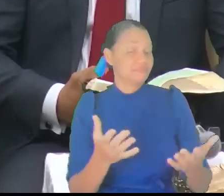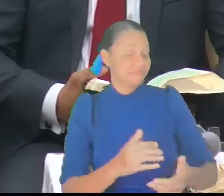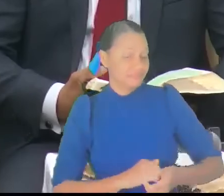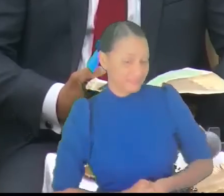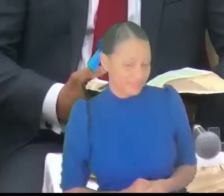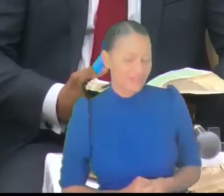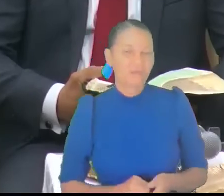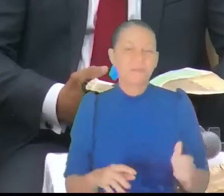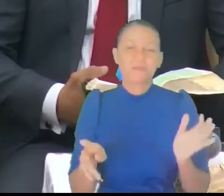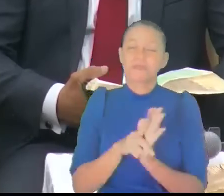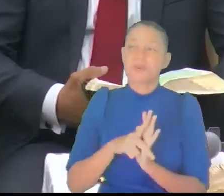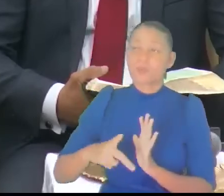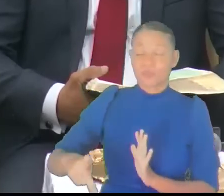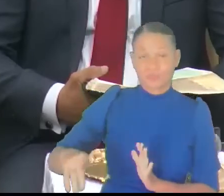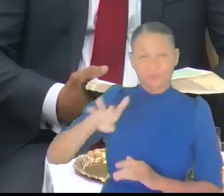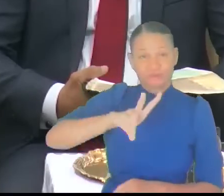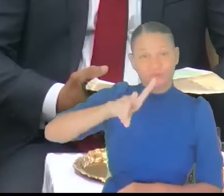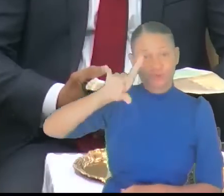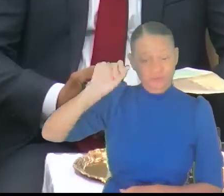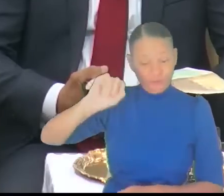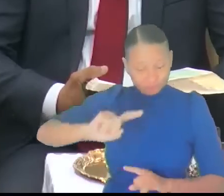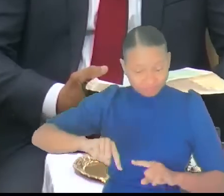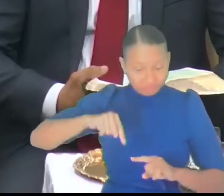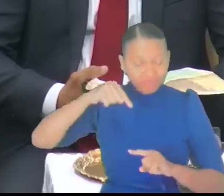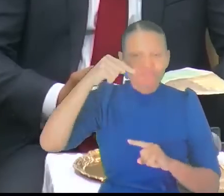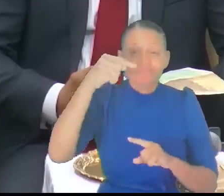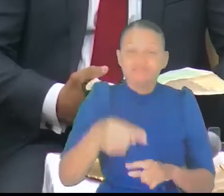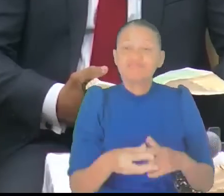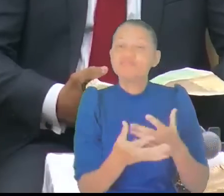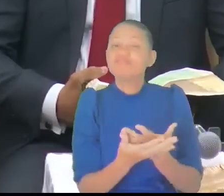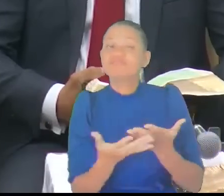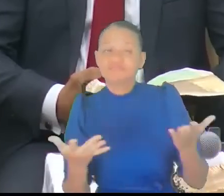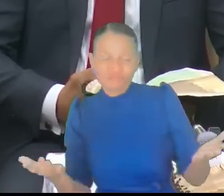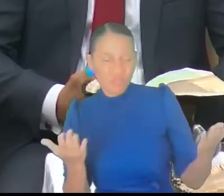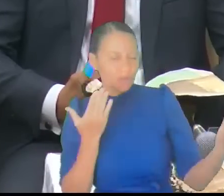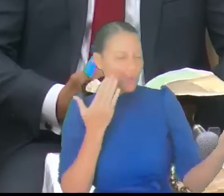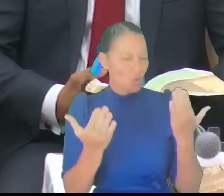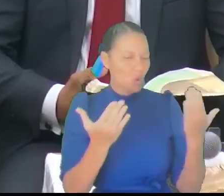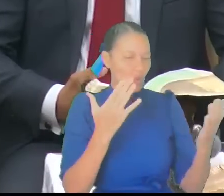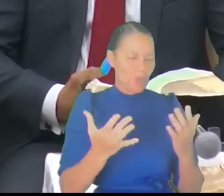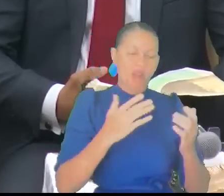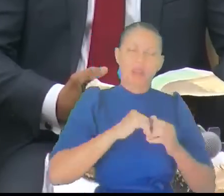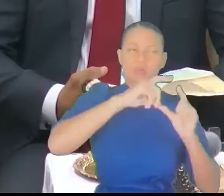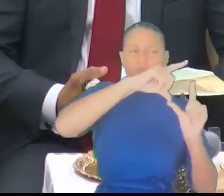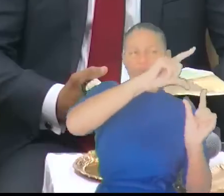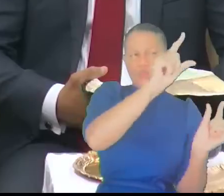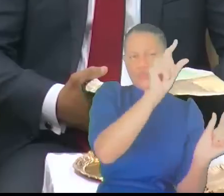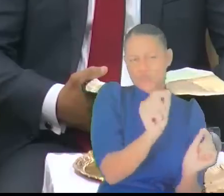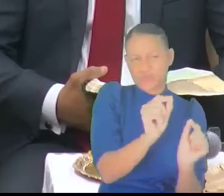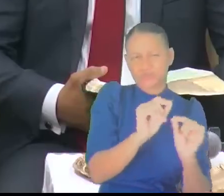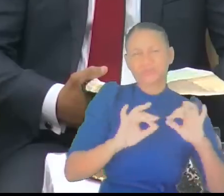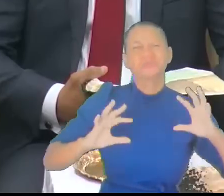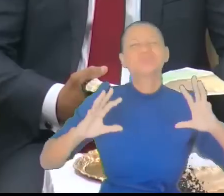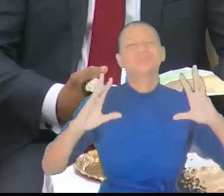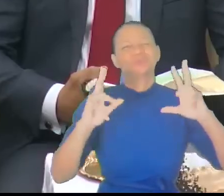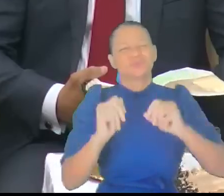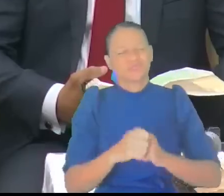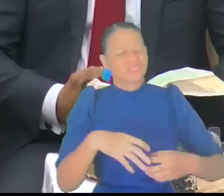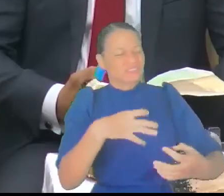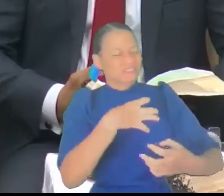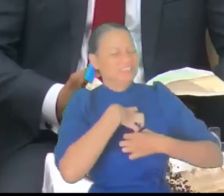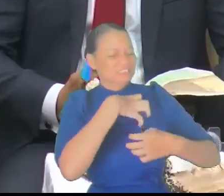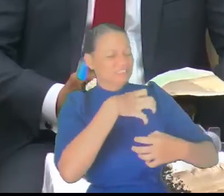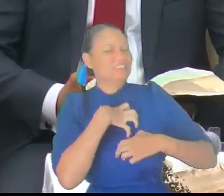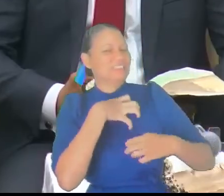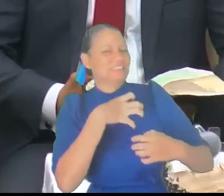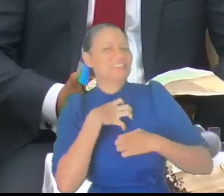alva do dia, depois a igreja é comparada com a lua. Tudo isso tem sentido espiritual, tudo